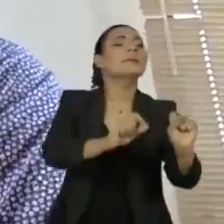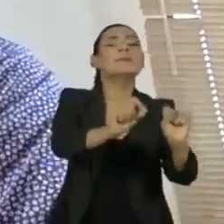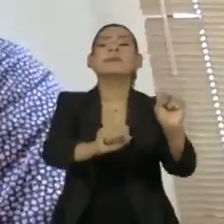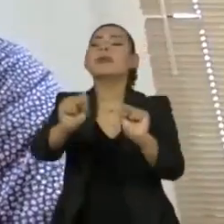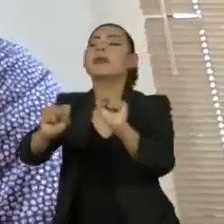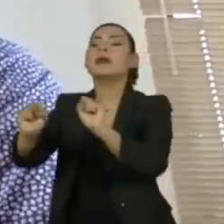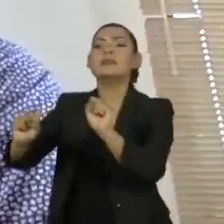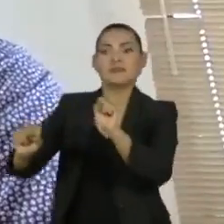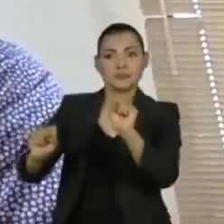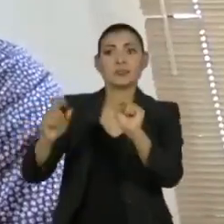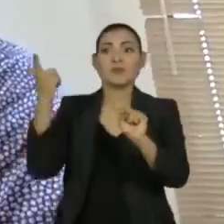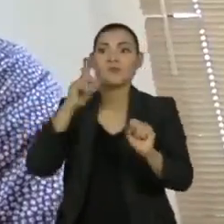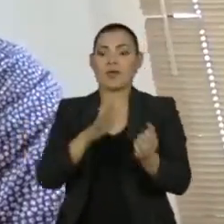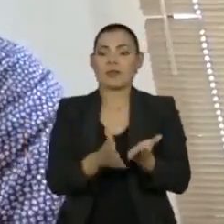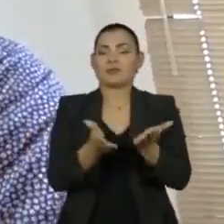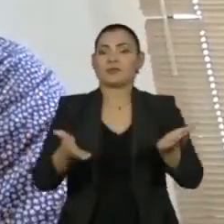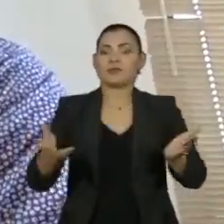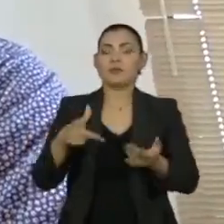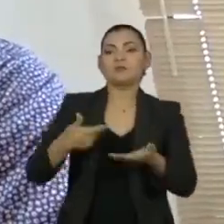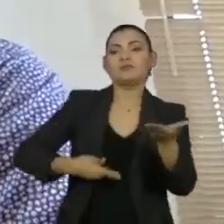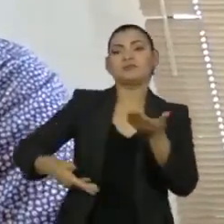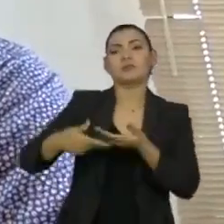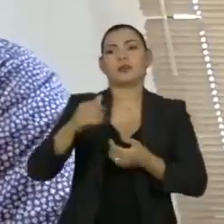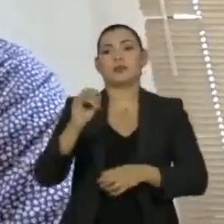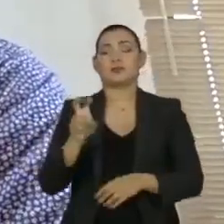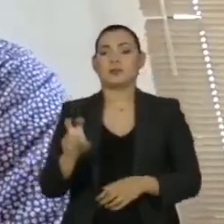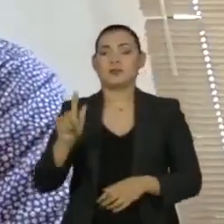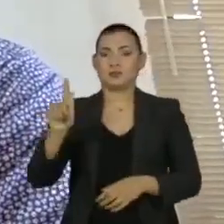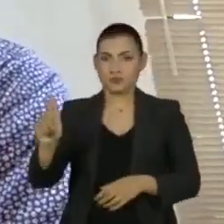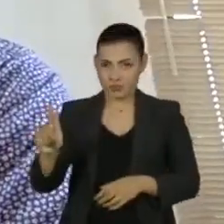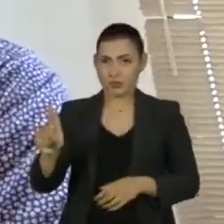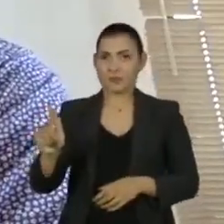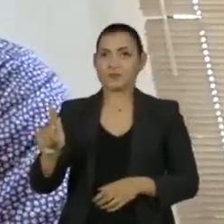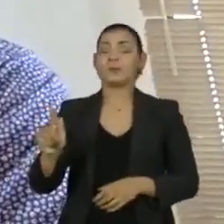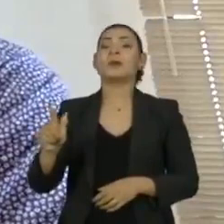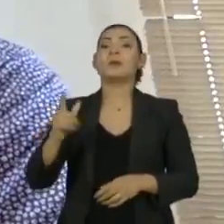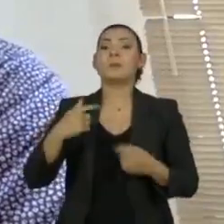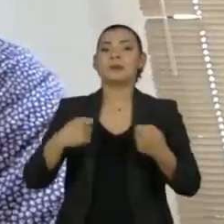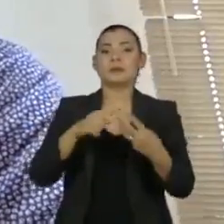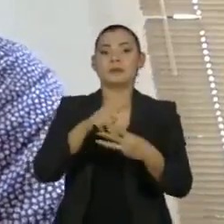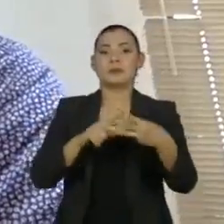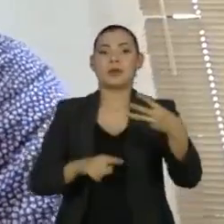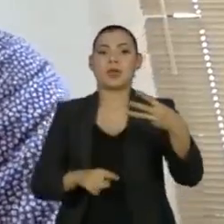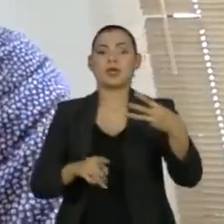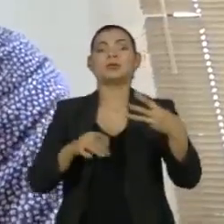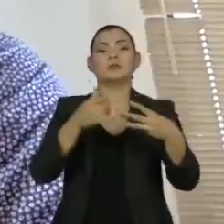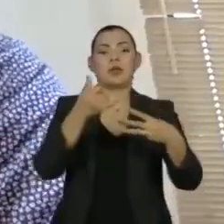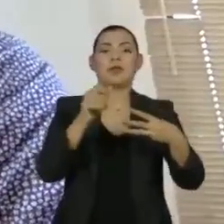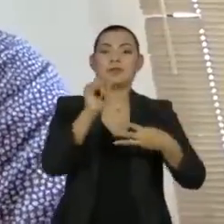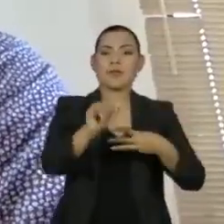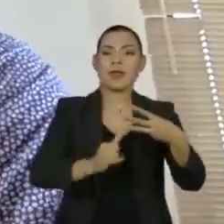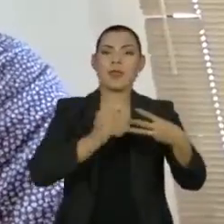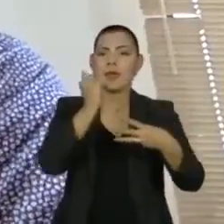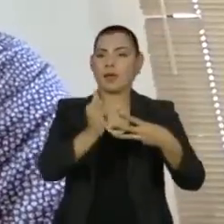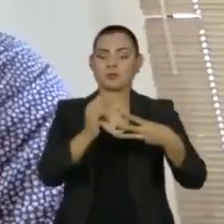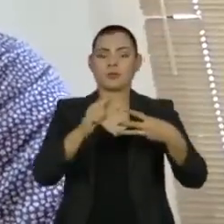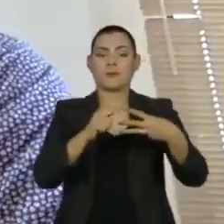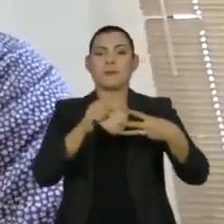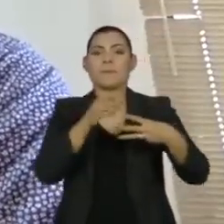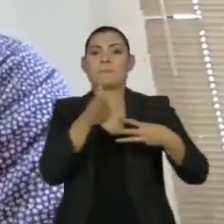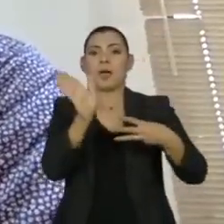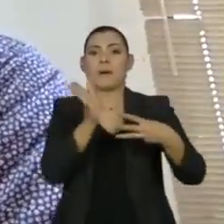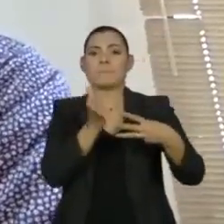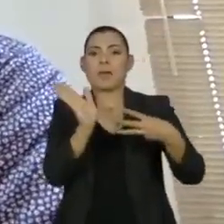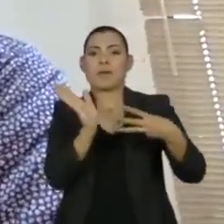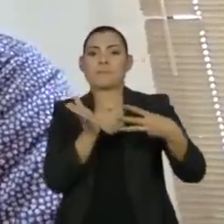vencedoras que devem realmente compartilhar essas 3 faixas de frequência, esses 3 conjuntos de frequência, que vão definir,